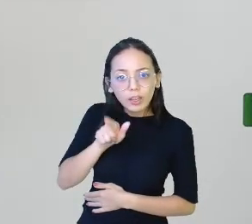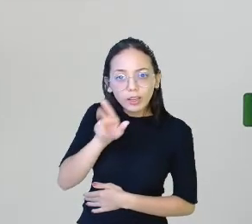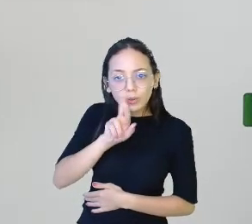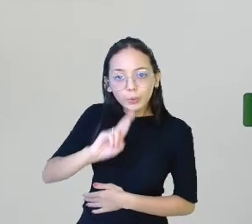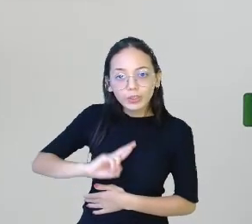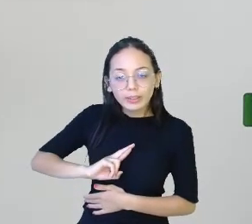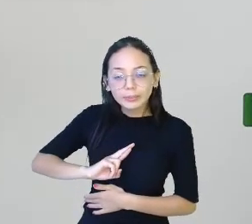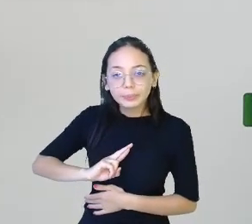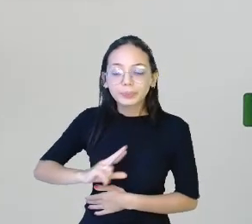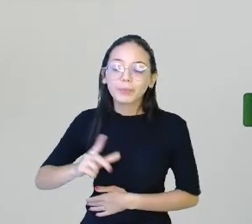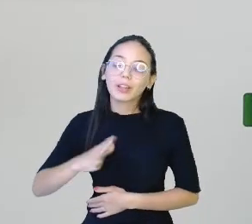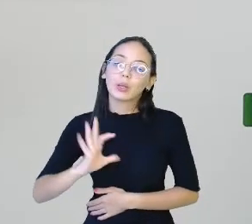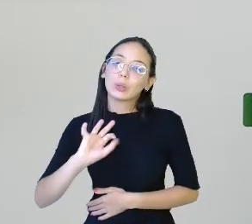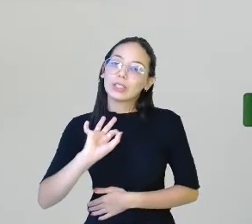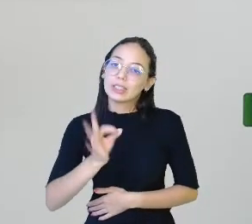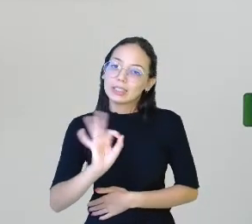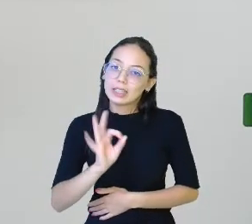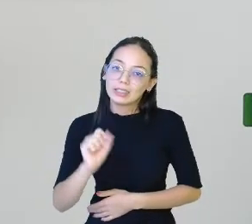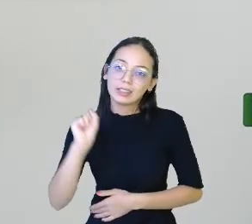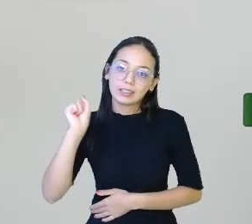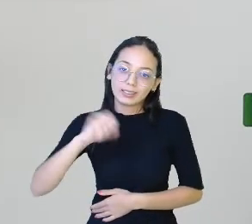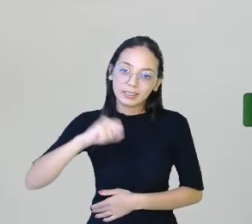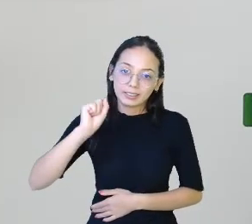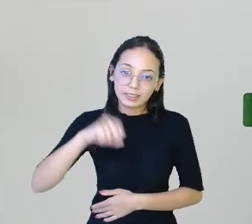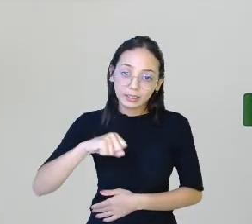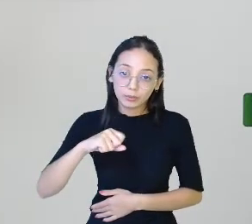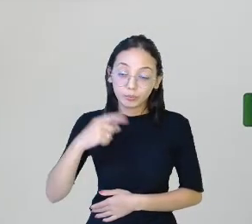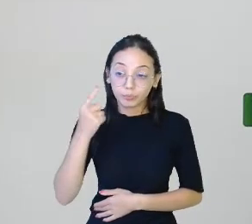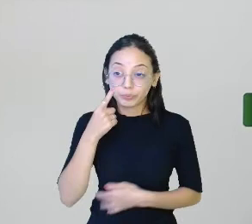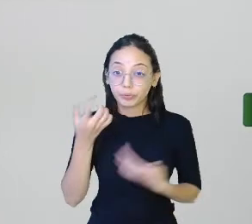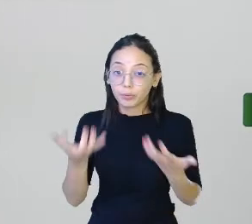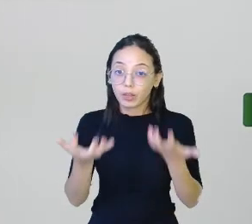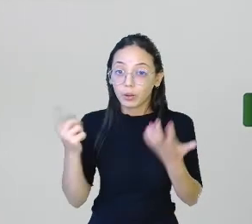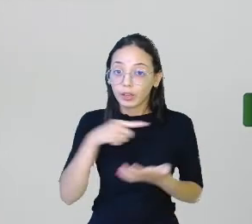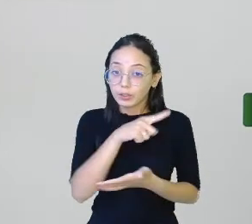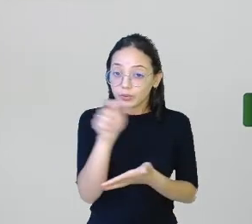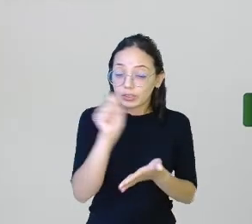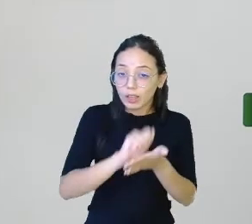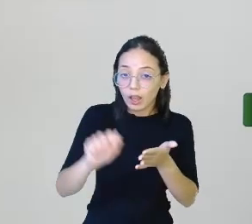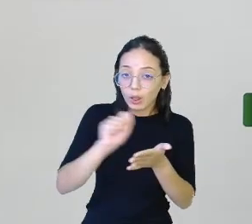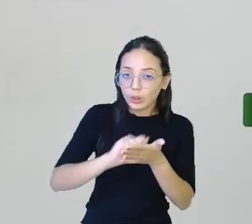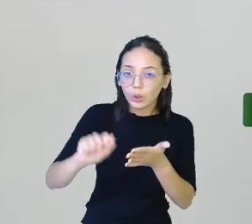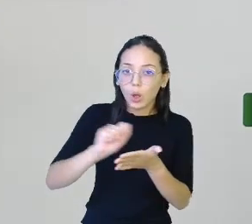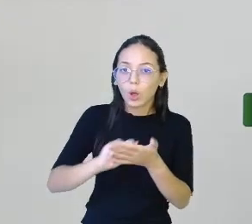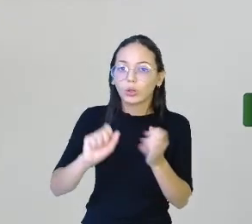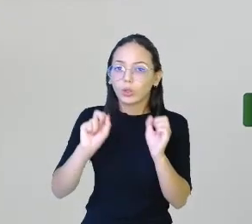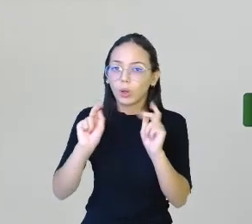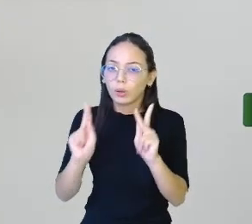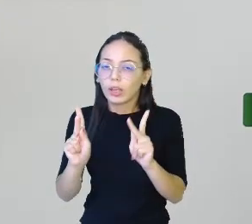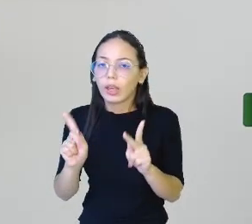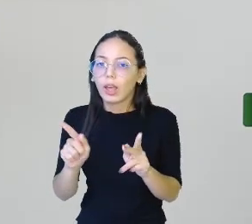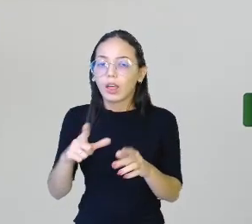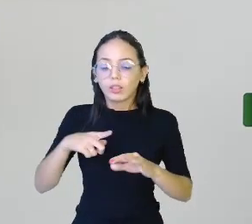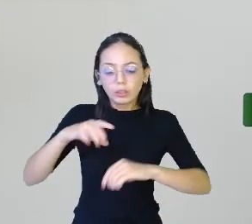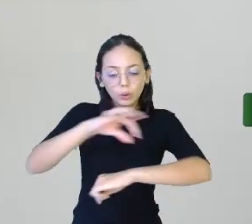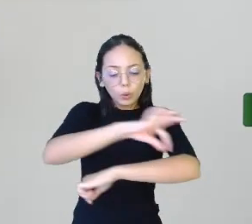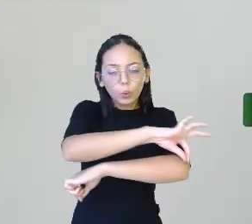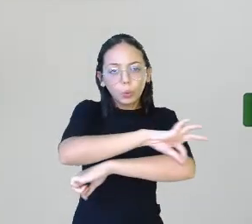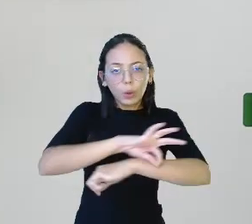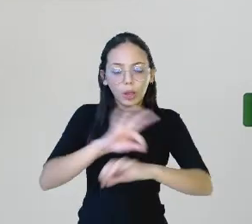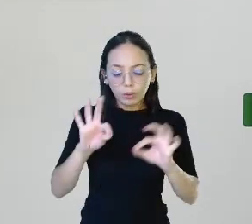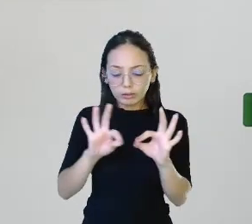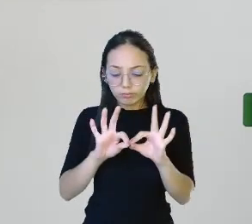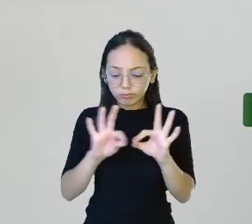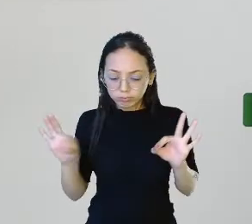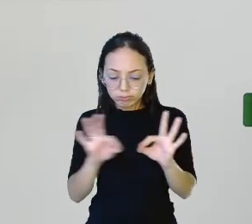Consegue? Eu tenho certeza que sim. Eu quero que você anote direitinho, pegue uma régua,